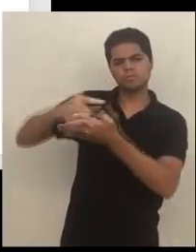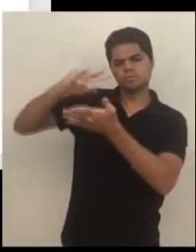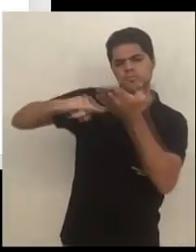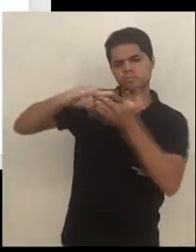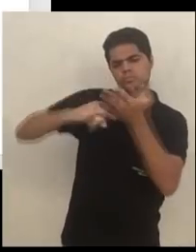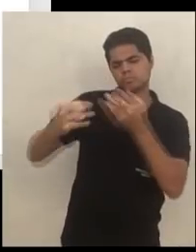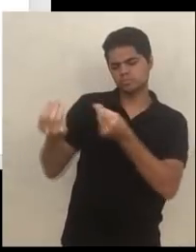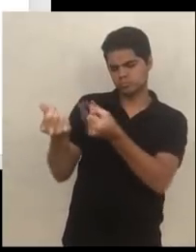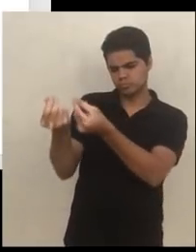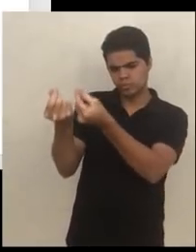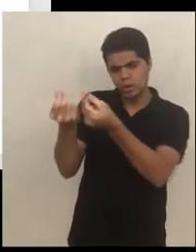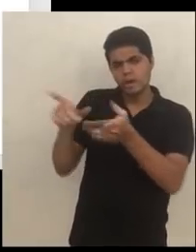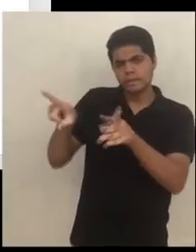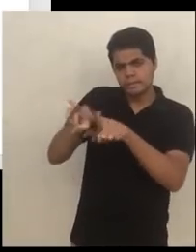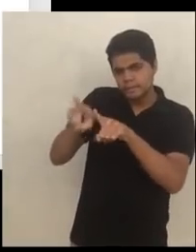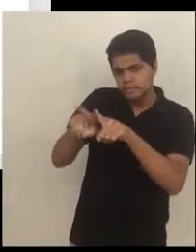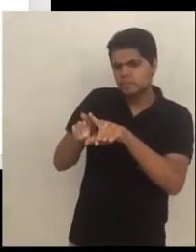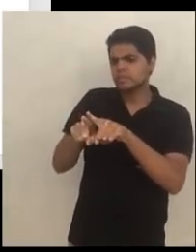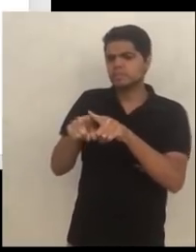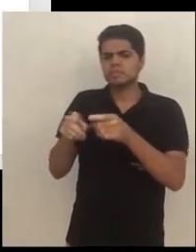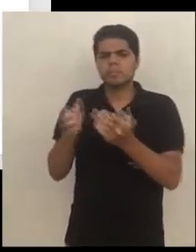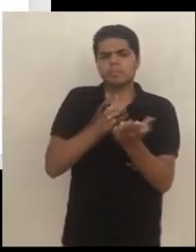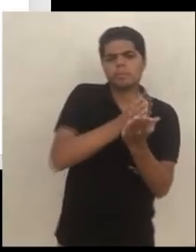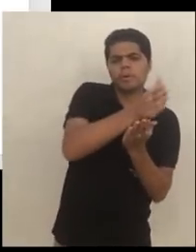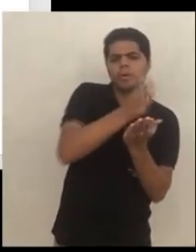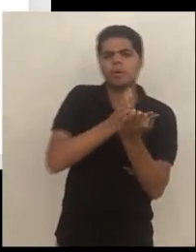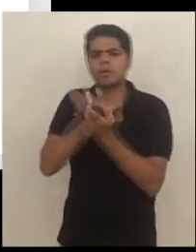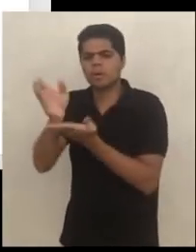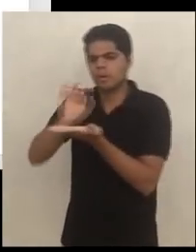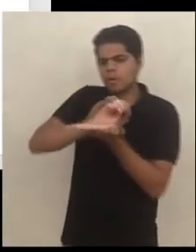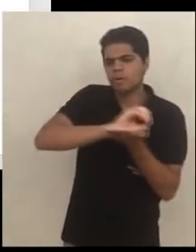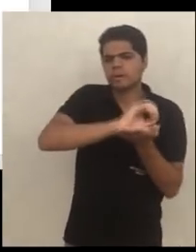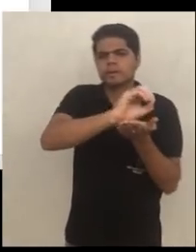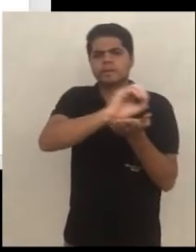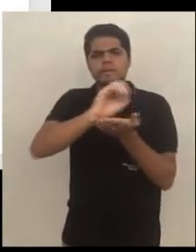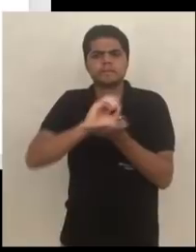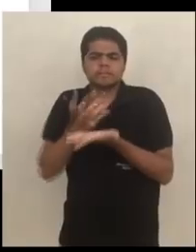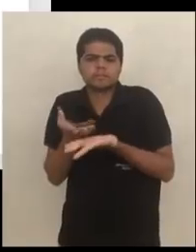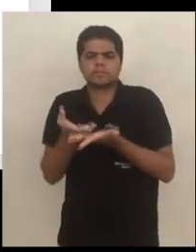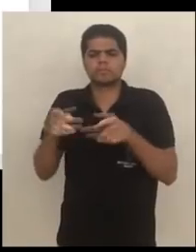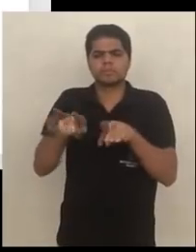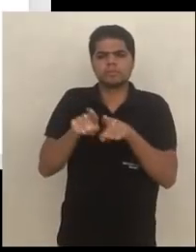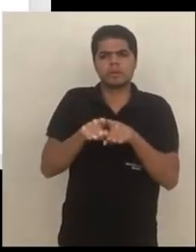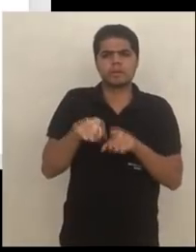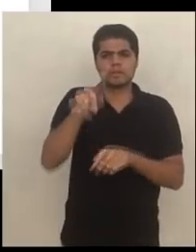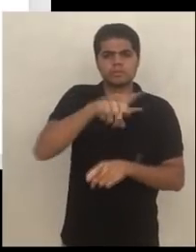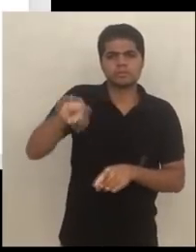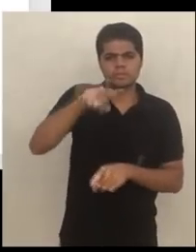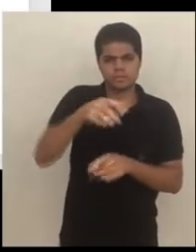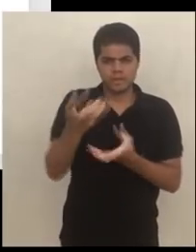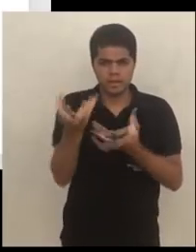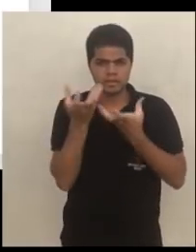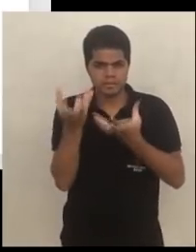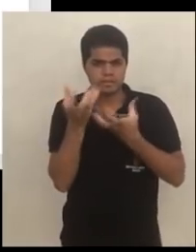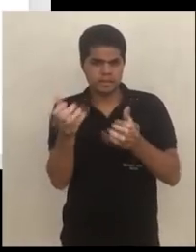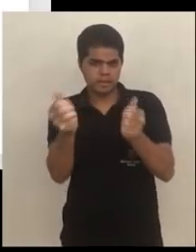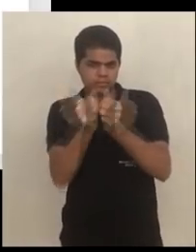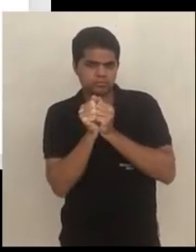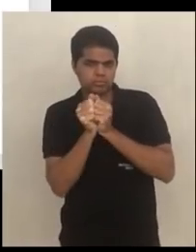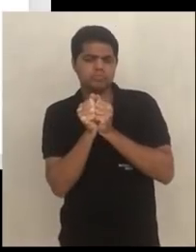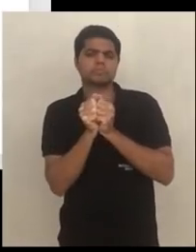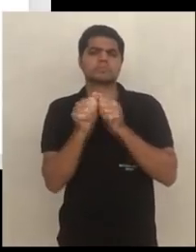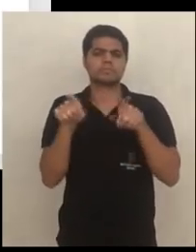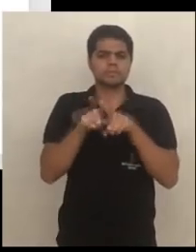Comissão de Produção Orgânica ou no segmento orgânico vai chegar para a Vanusa e Fátima. Então, se você quer participar das reuniões da